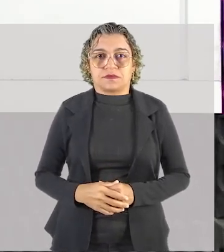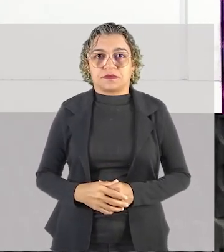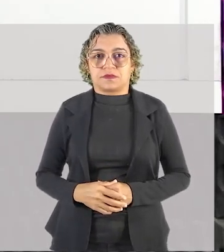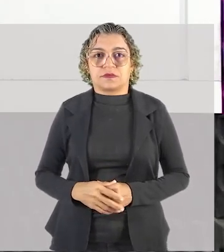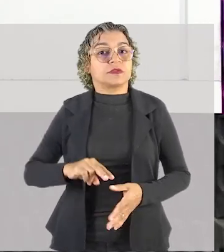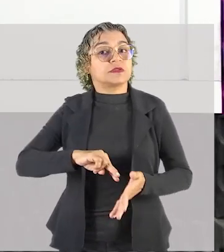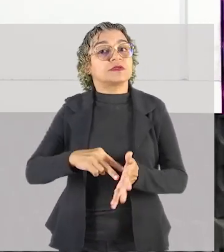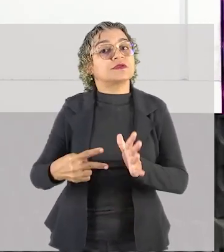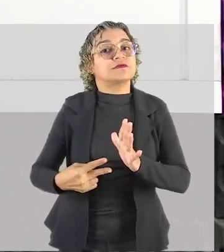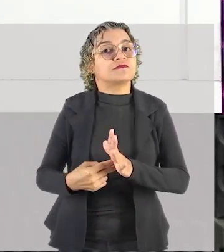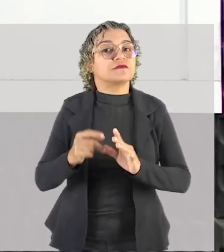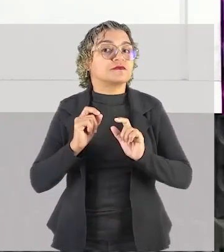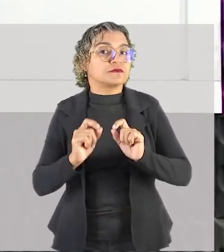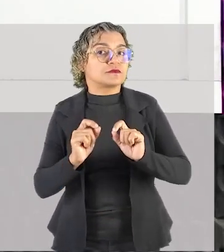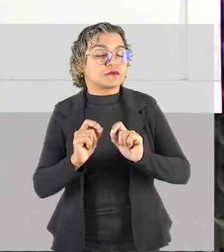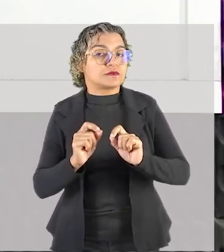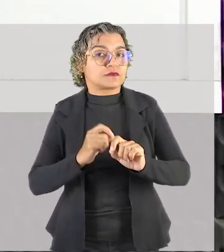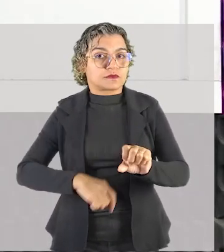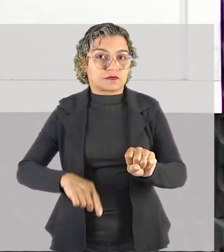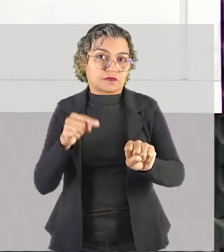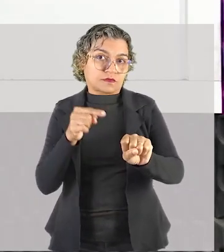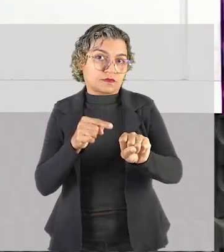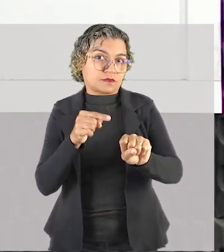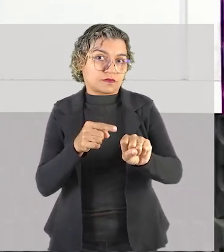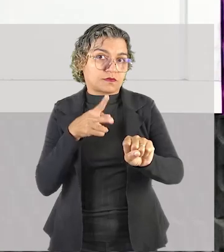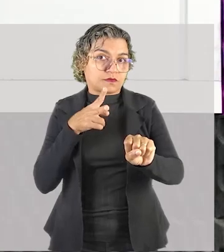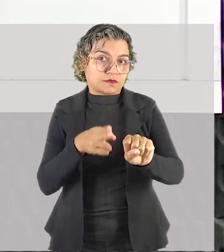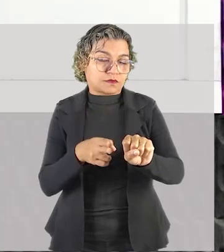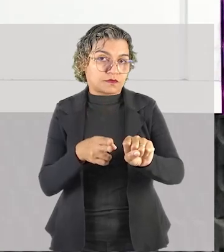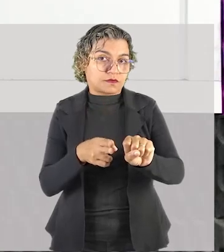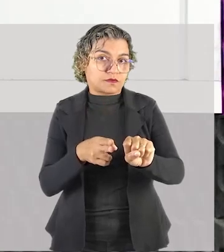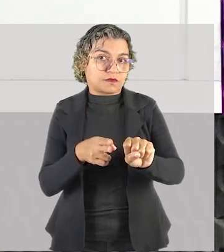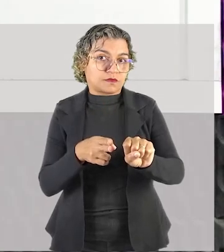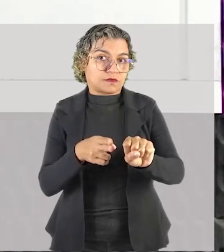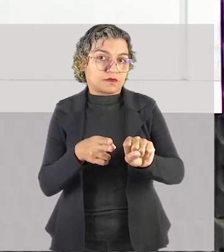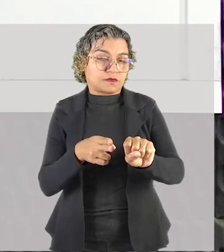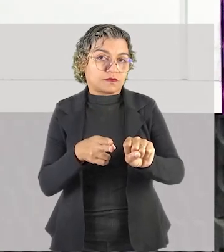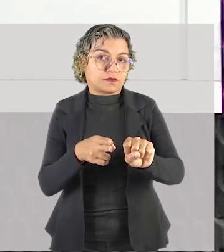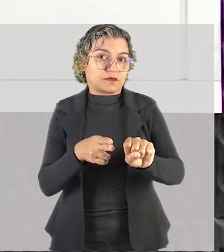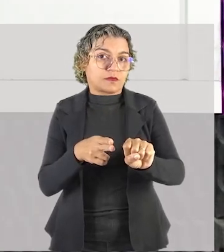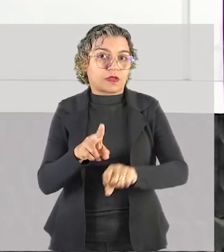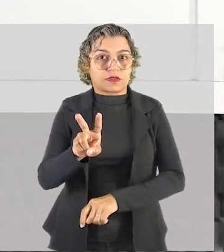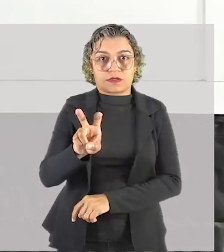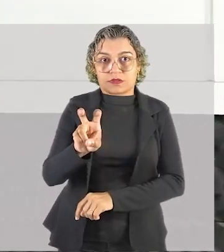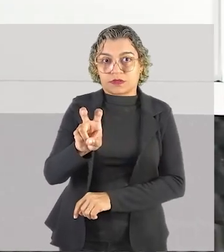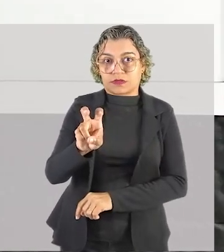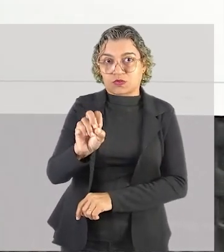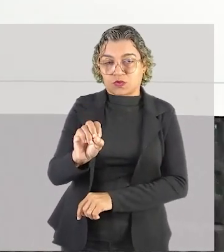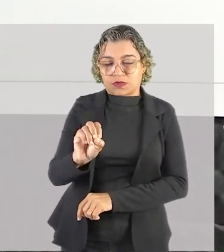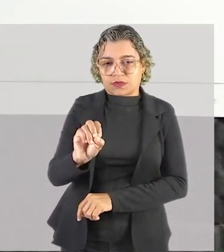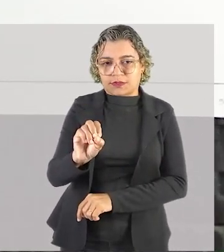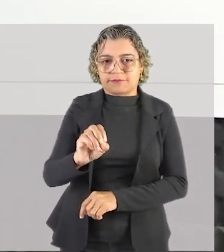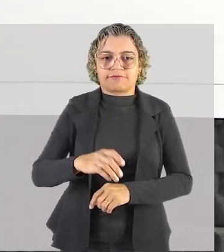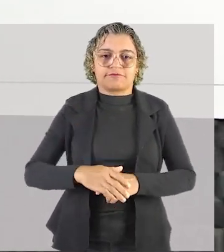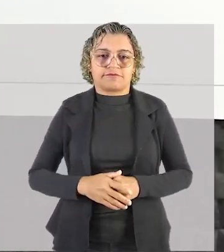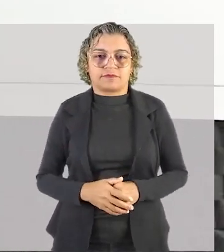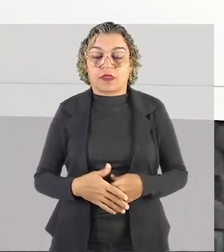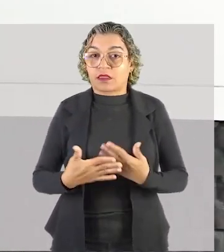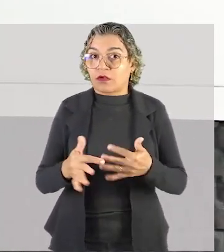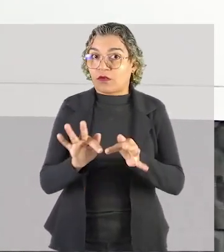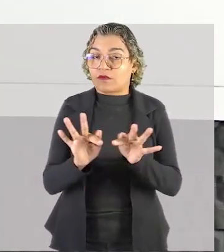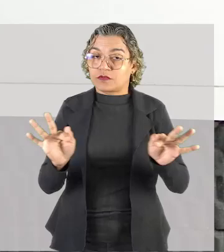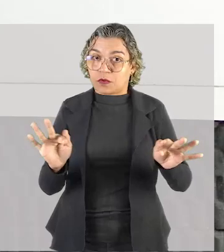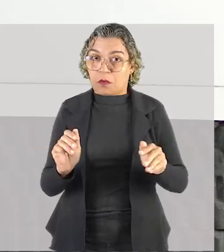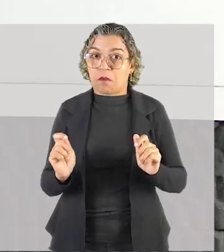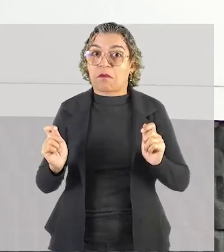isso implica que o S vai ser igual a 50. Então o que você pode fazer? Nessa função você